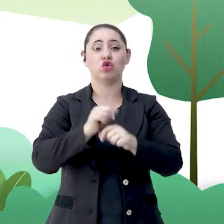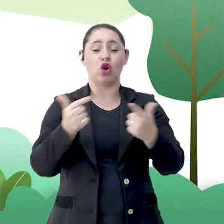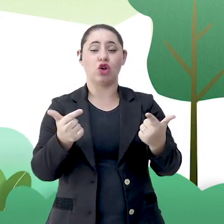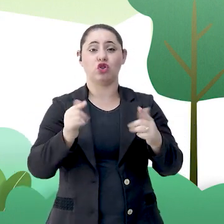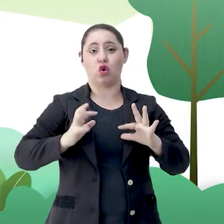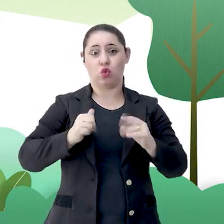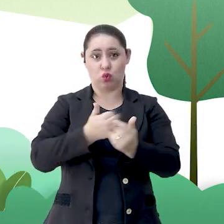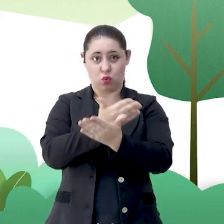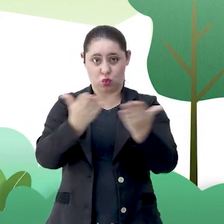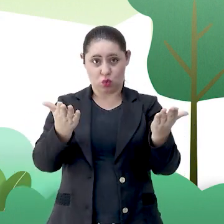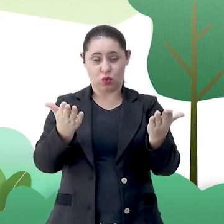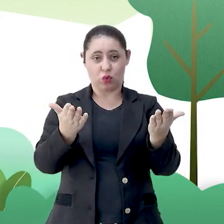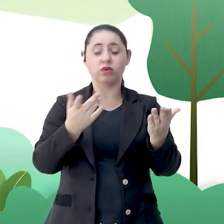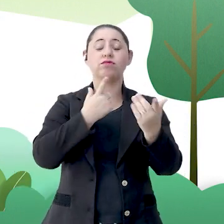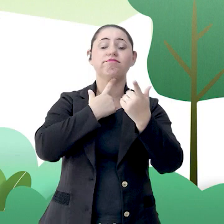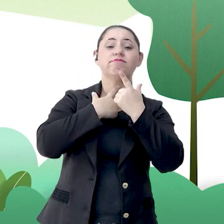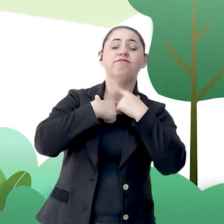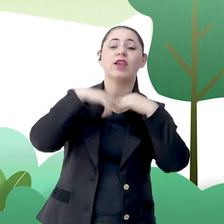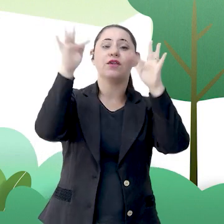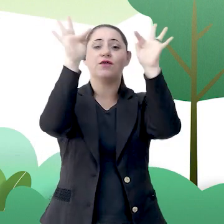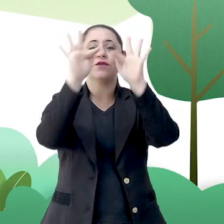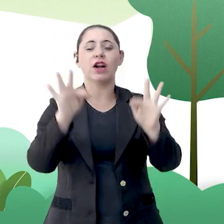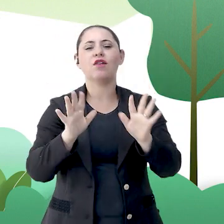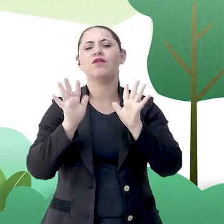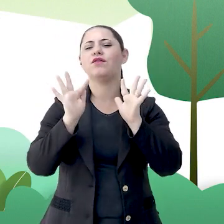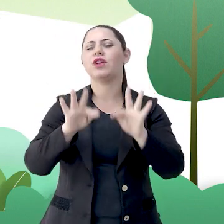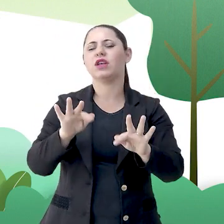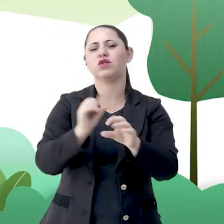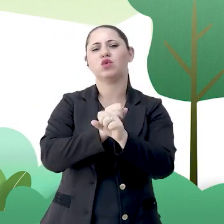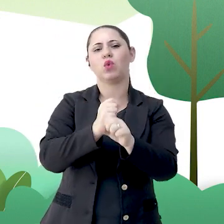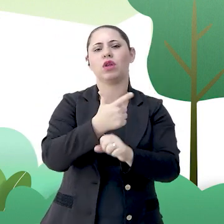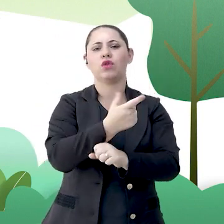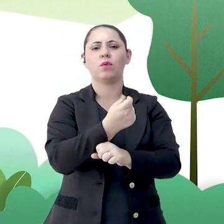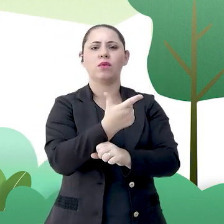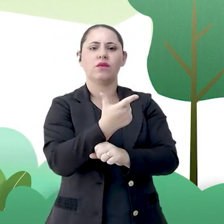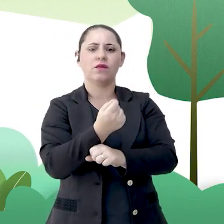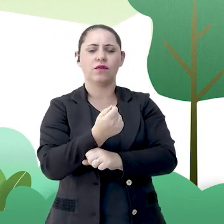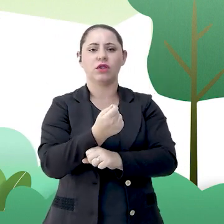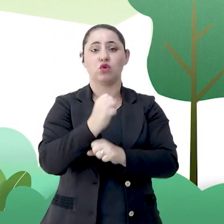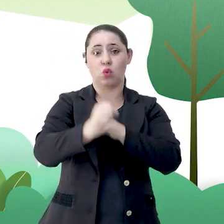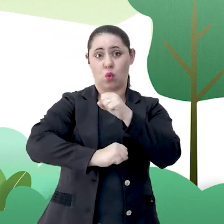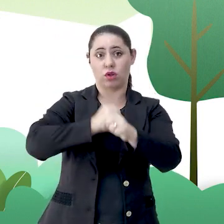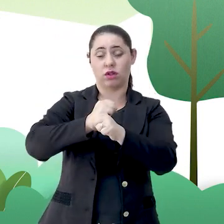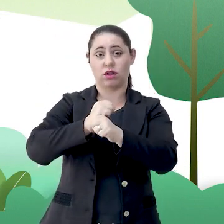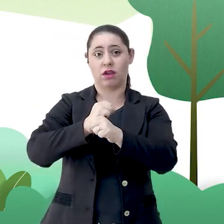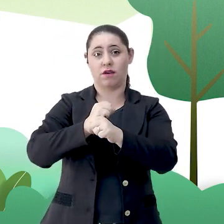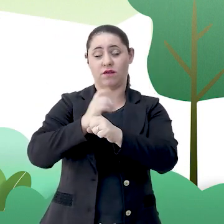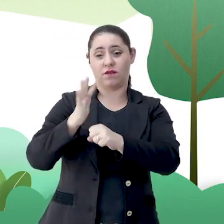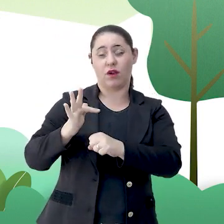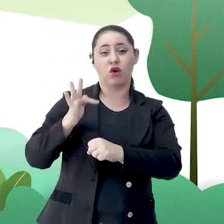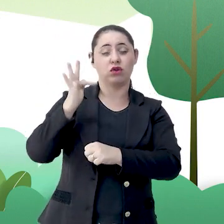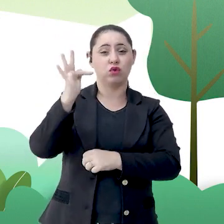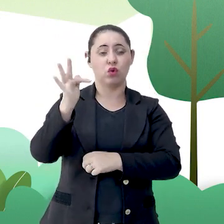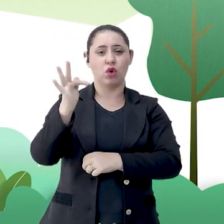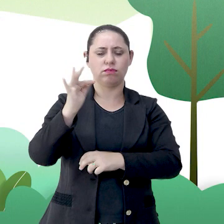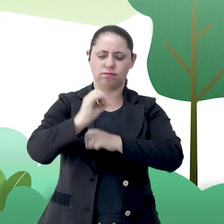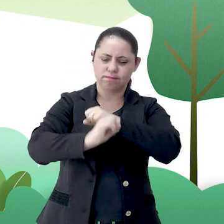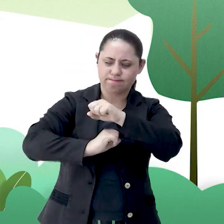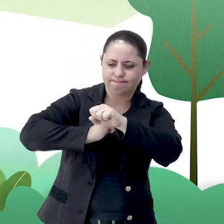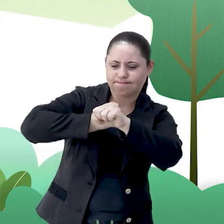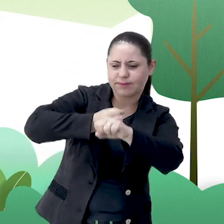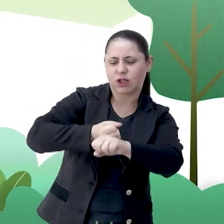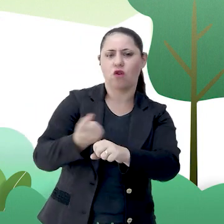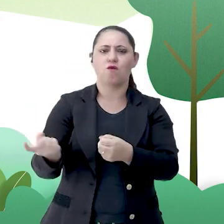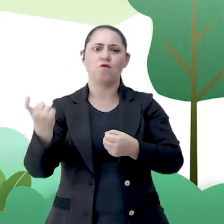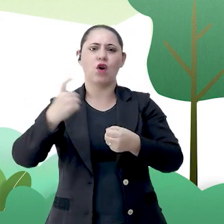todos um feliz final de 2020. Ano que vem é um ano de muito desafio, retomada